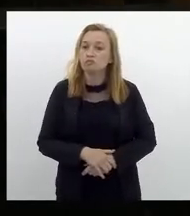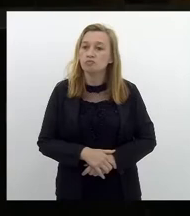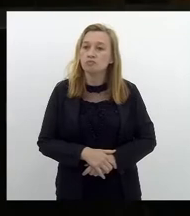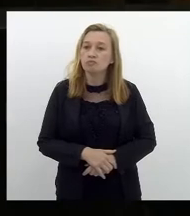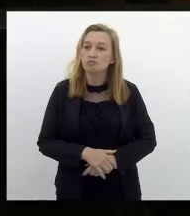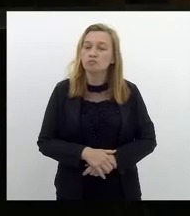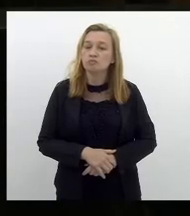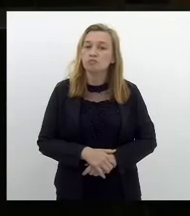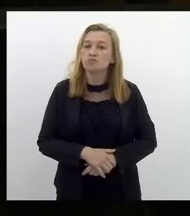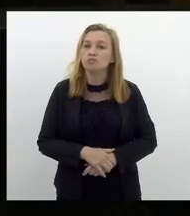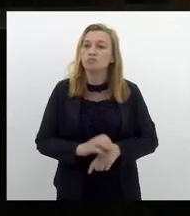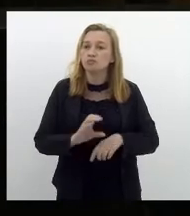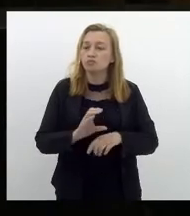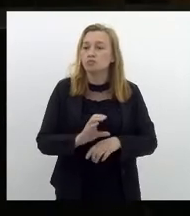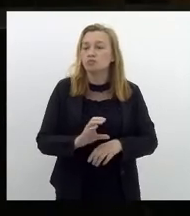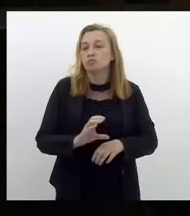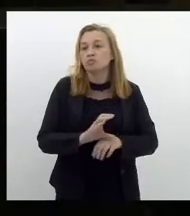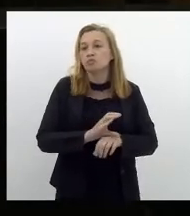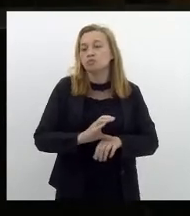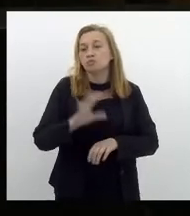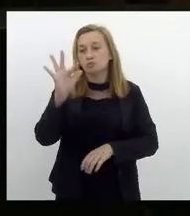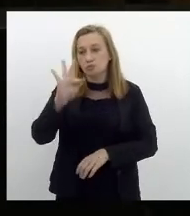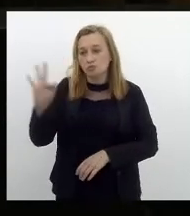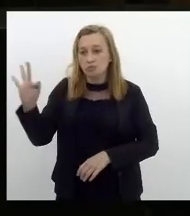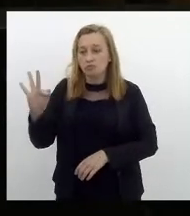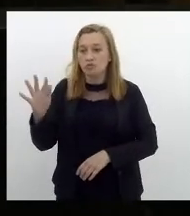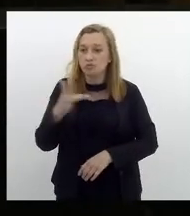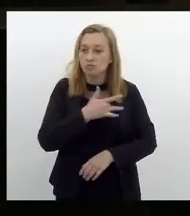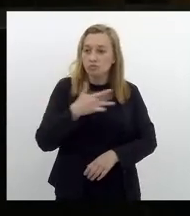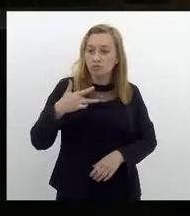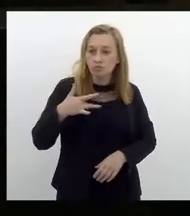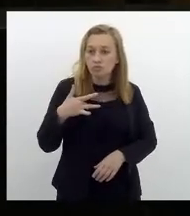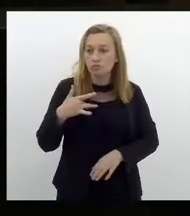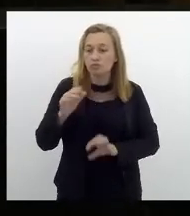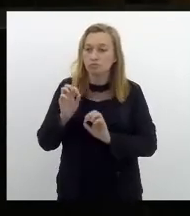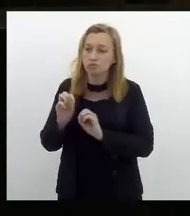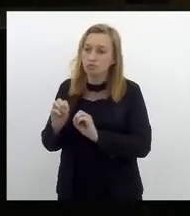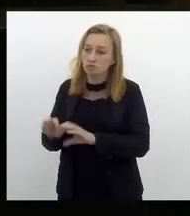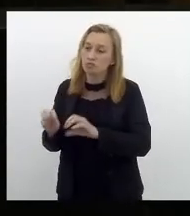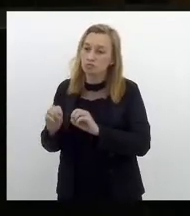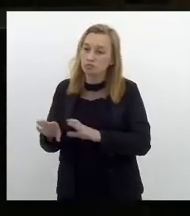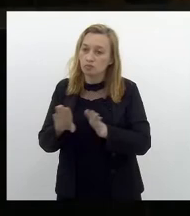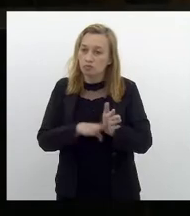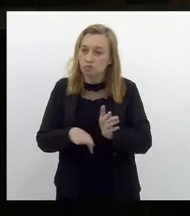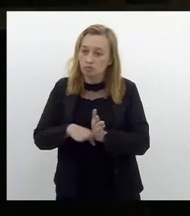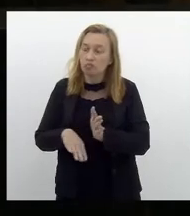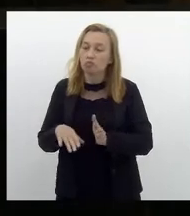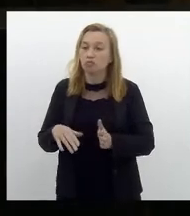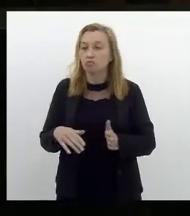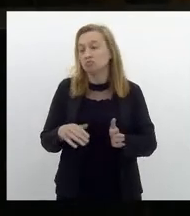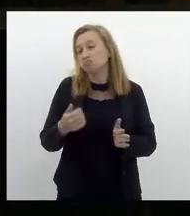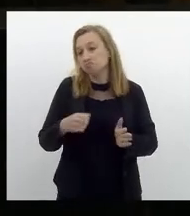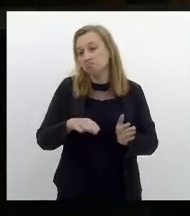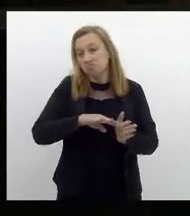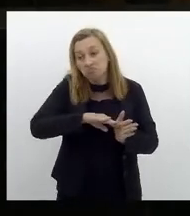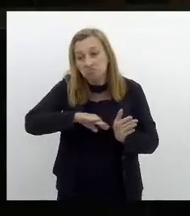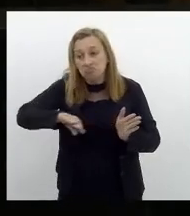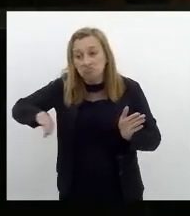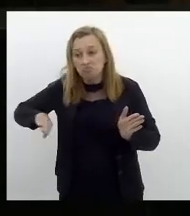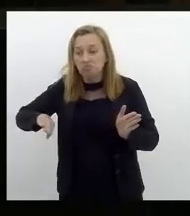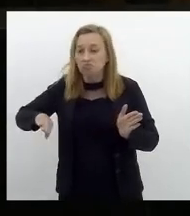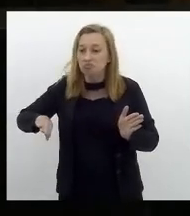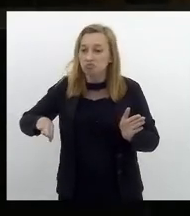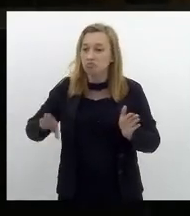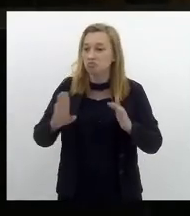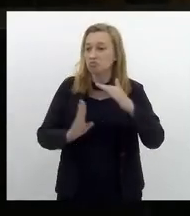definidas pela Constituição Federal. Os gastos em saúde e educação. Isso tem que estar fora do teto, porque nenhuma